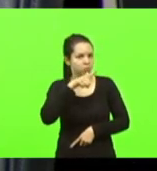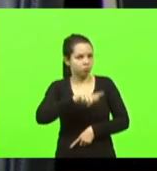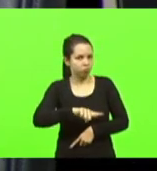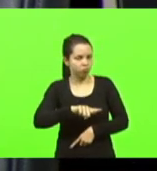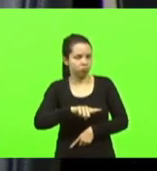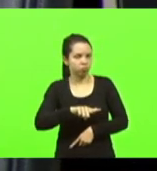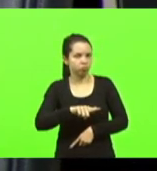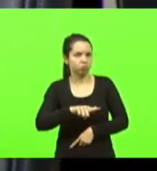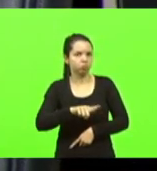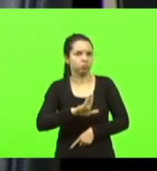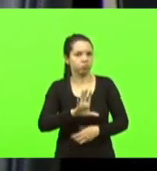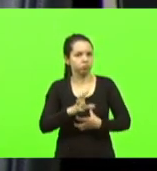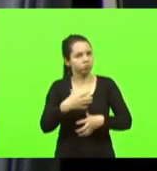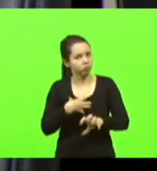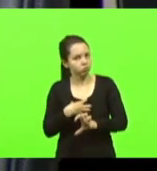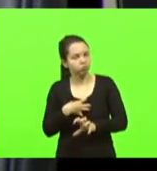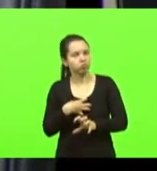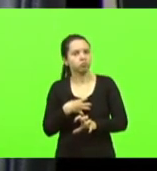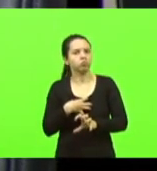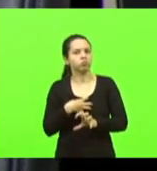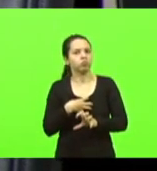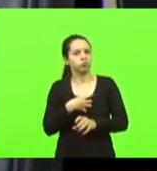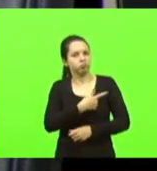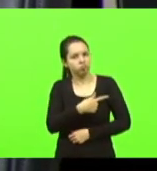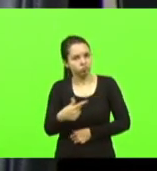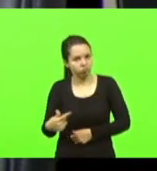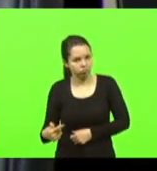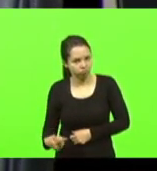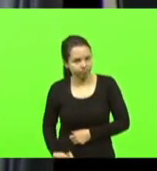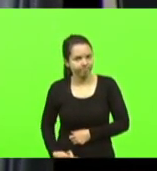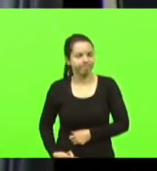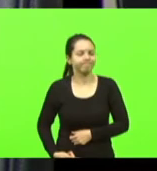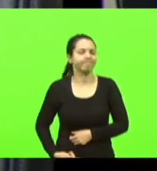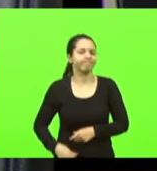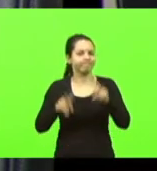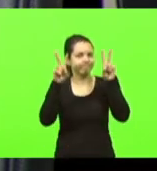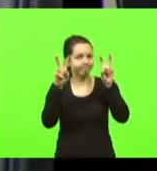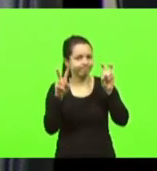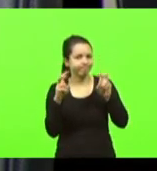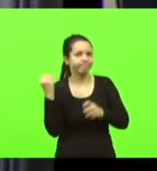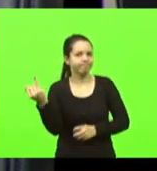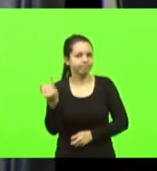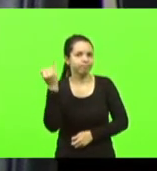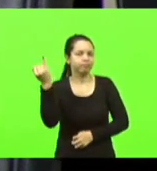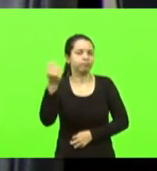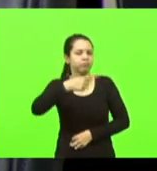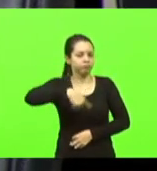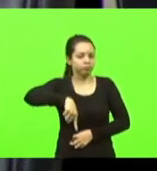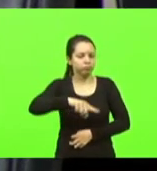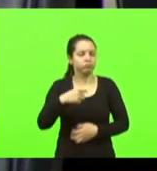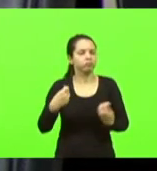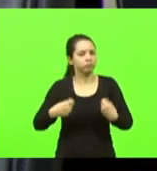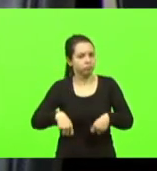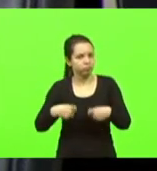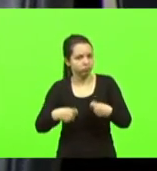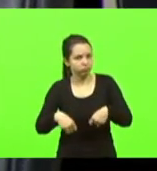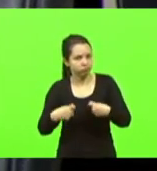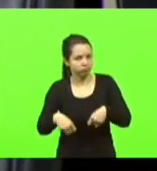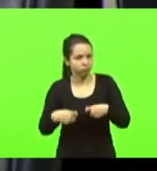é sensibilizar o governo de Pontos importantes que nós precisávamos